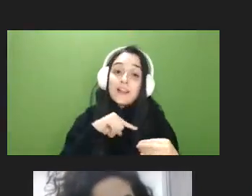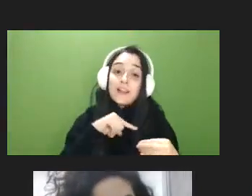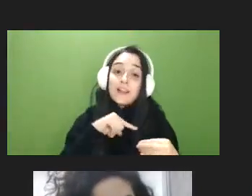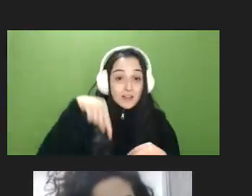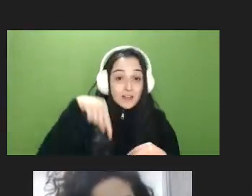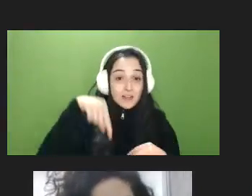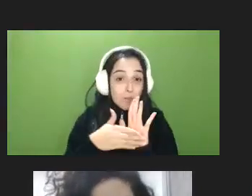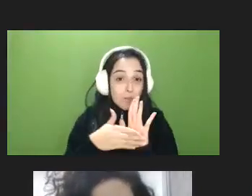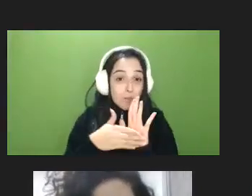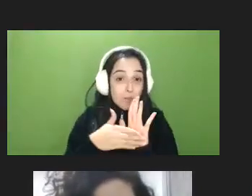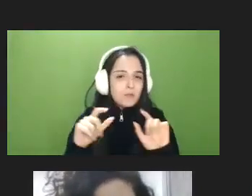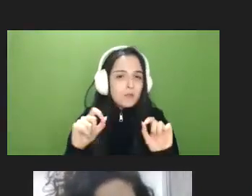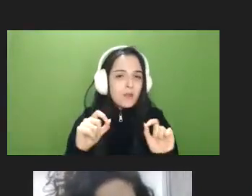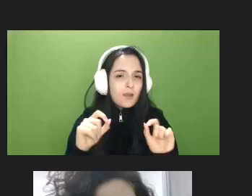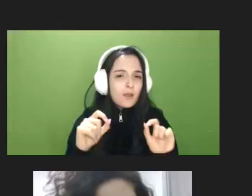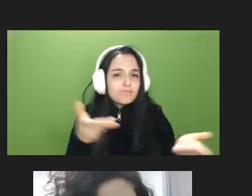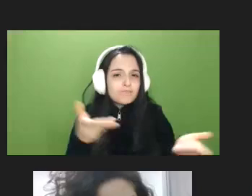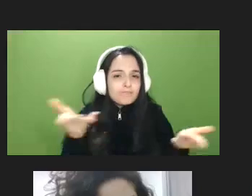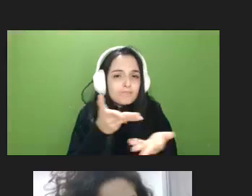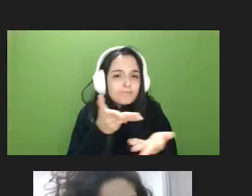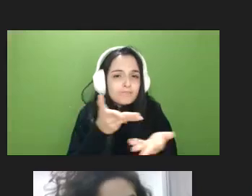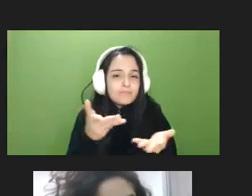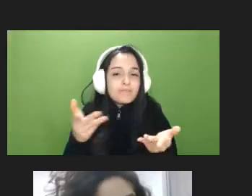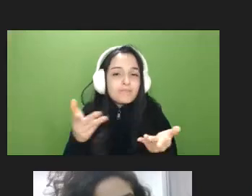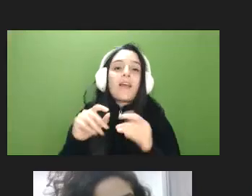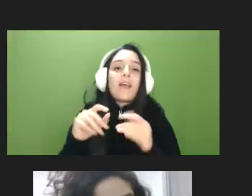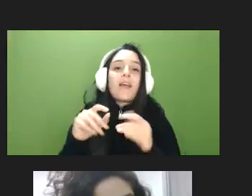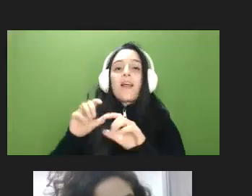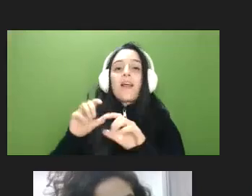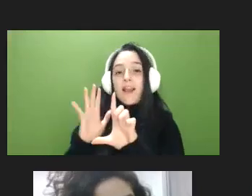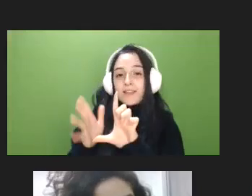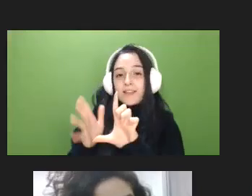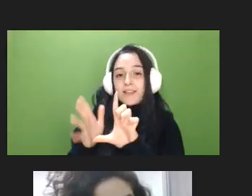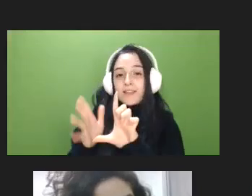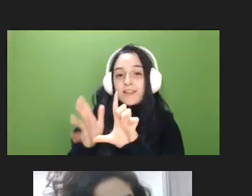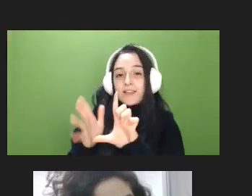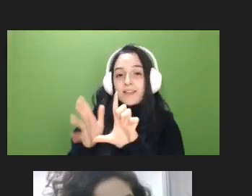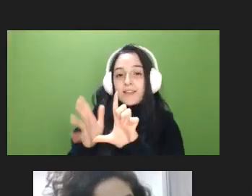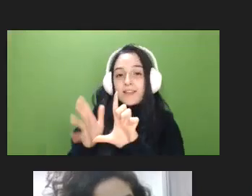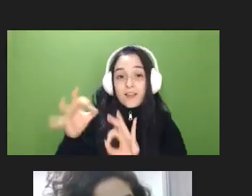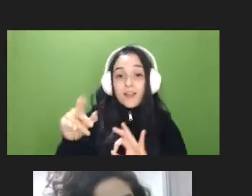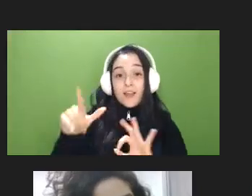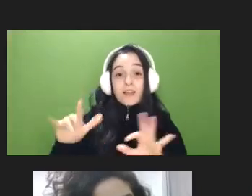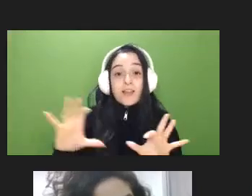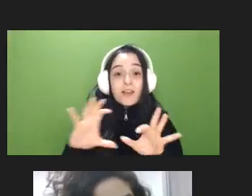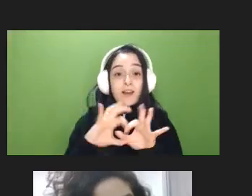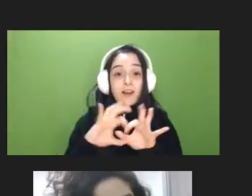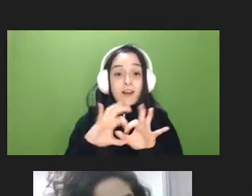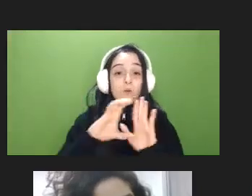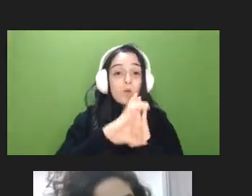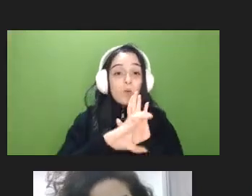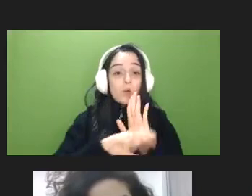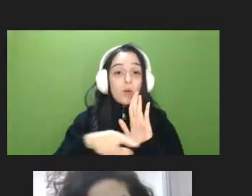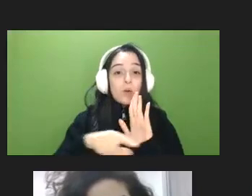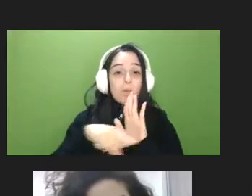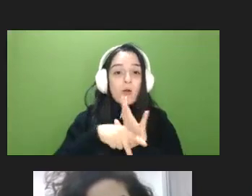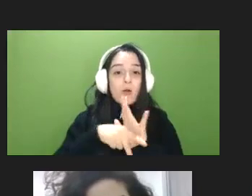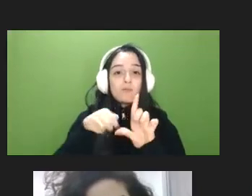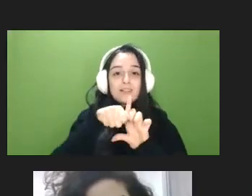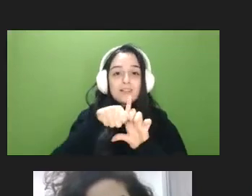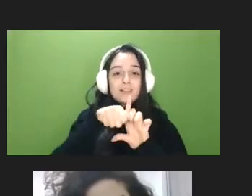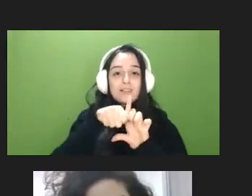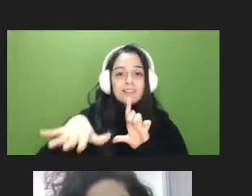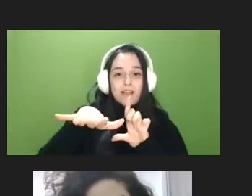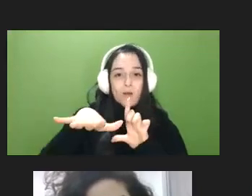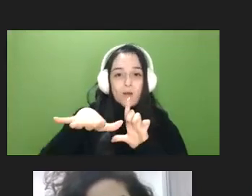EAD, numa proposta que é integrada à curricularização da extensão, né, que é essa ideia de formar